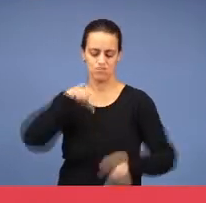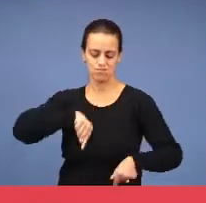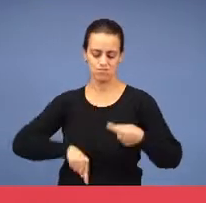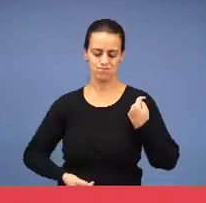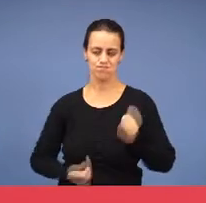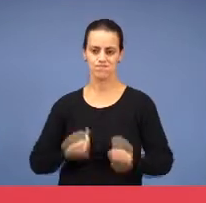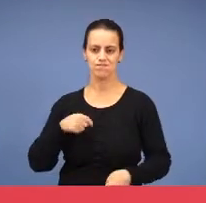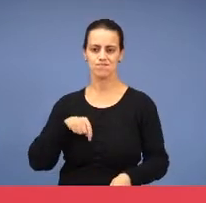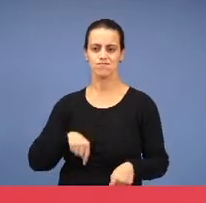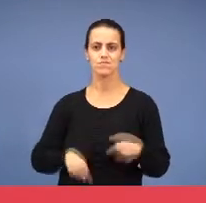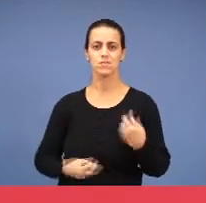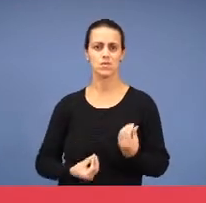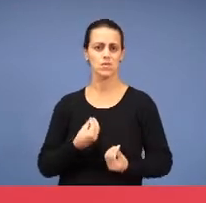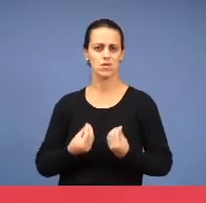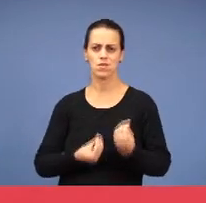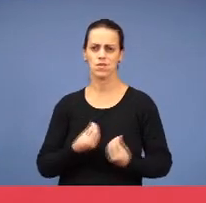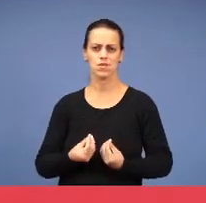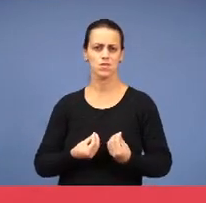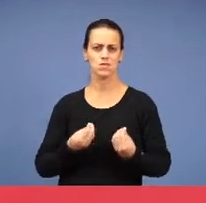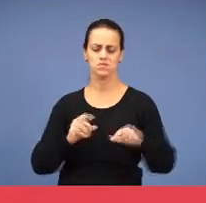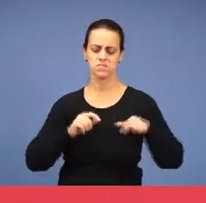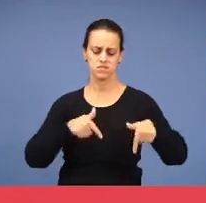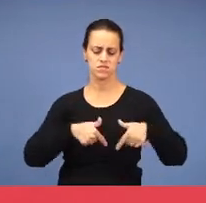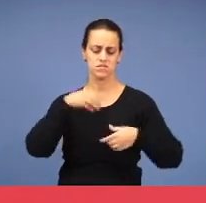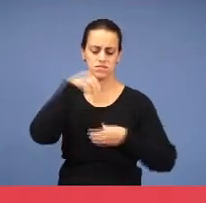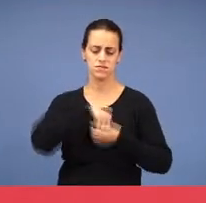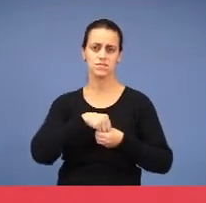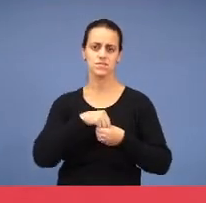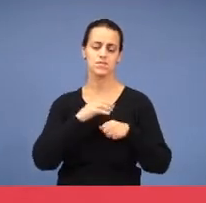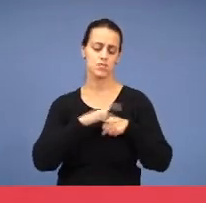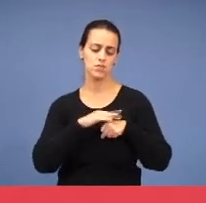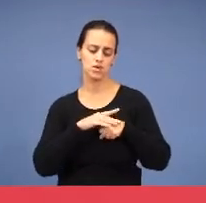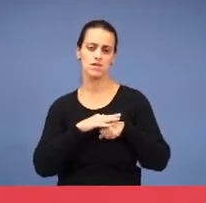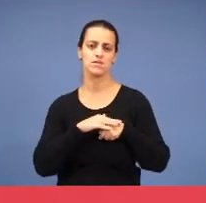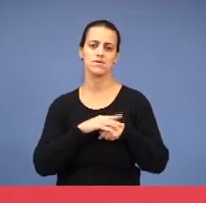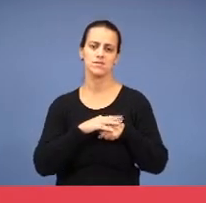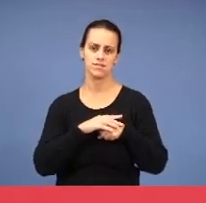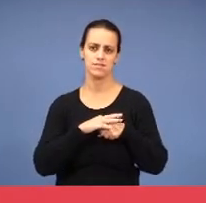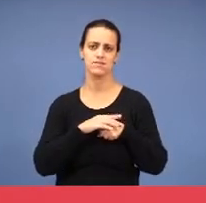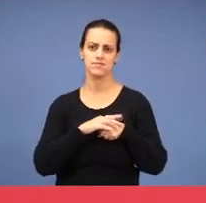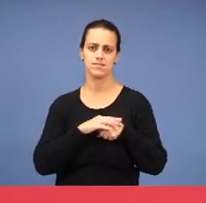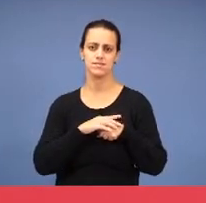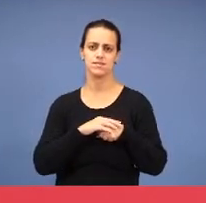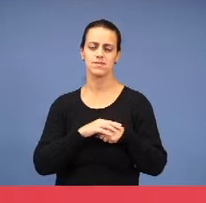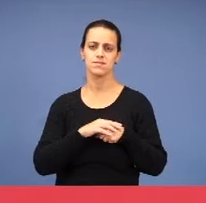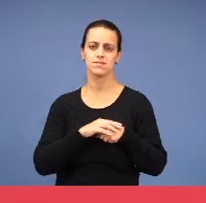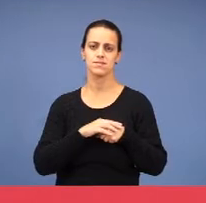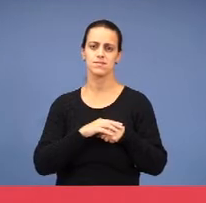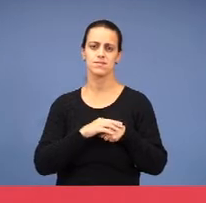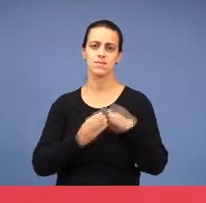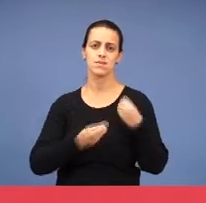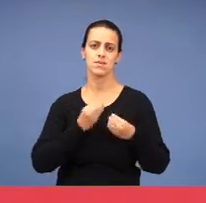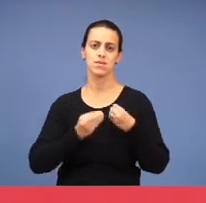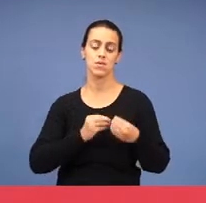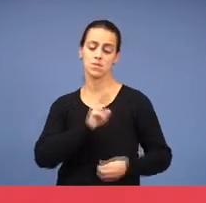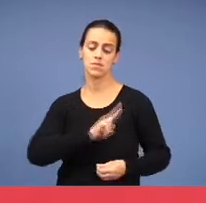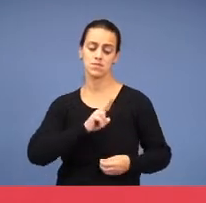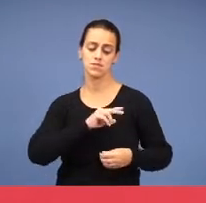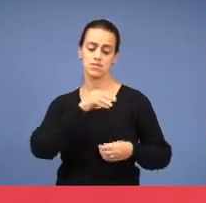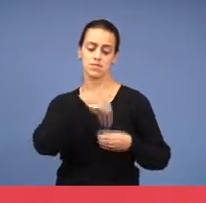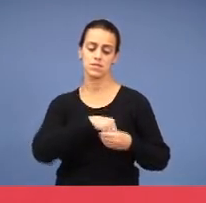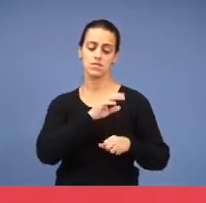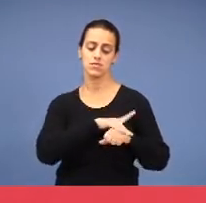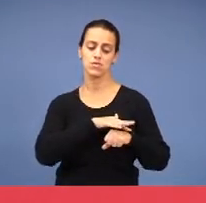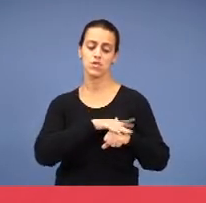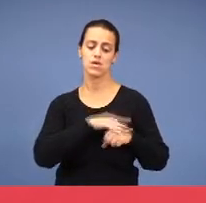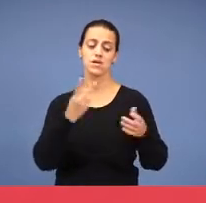fisiologia, a função comprometida com a doença. A patologia é doença. Então, a função é fisiologia, fisiopatologia.